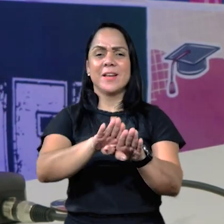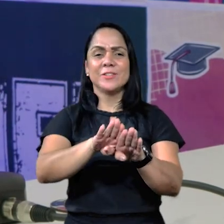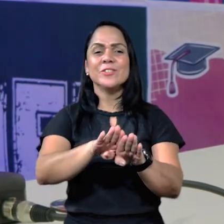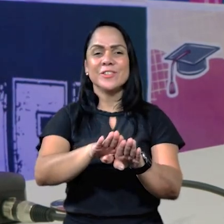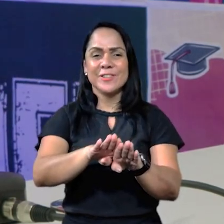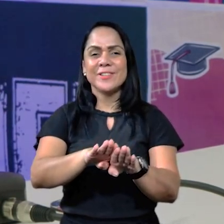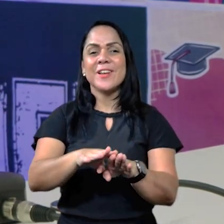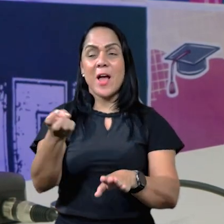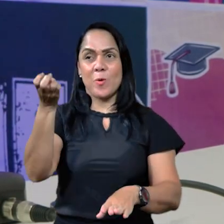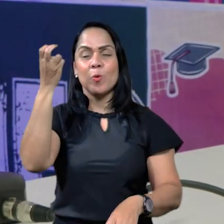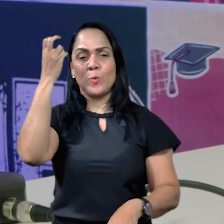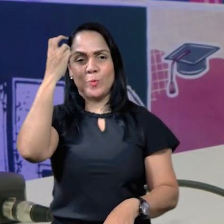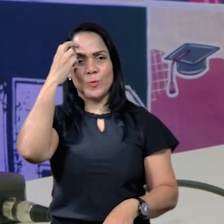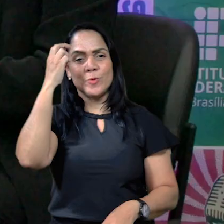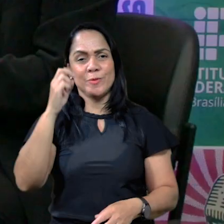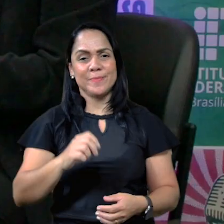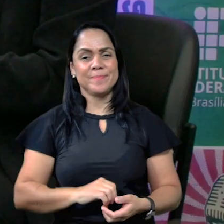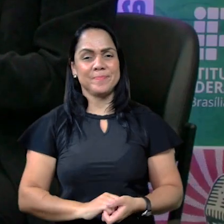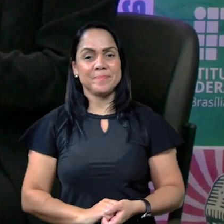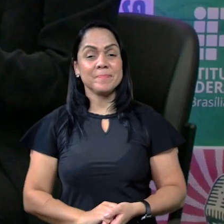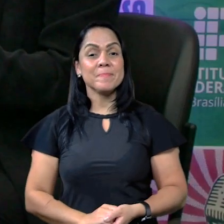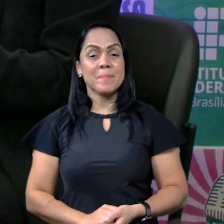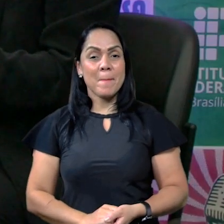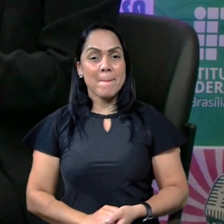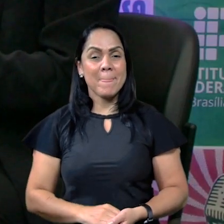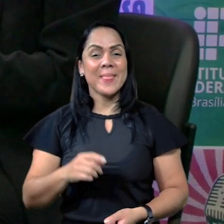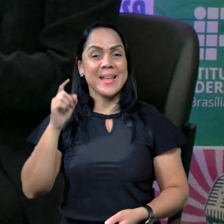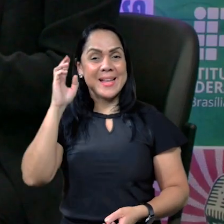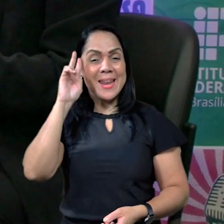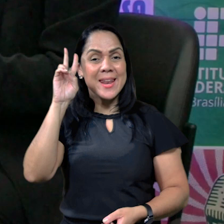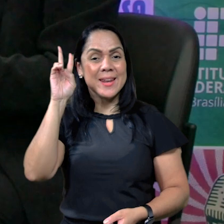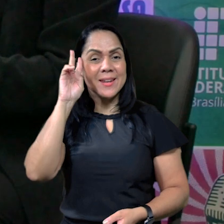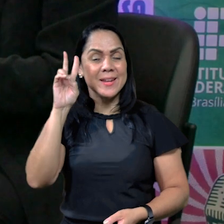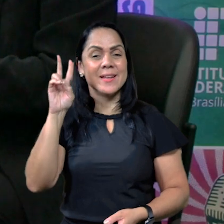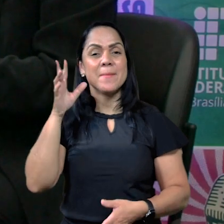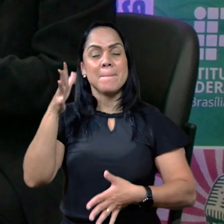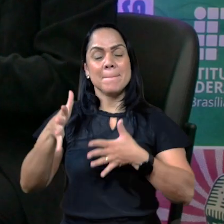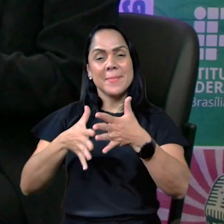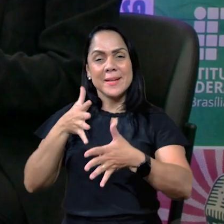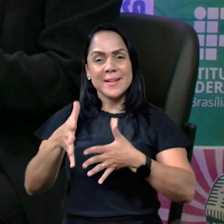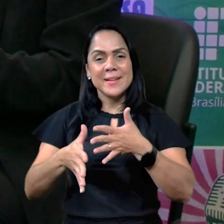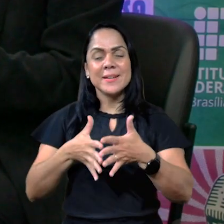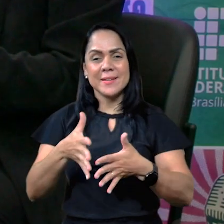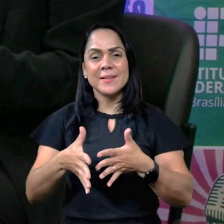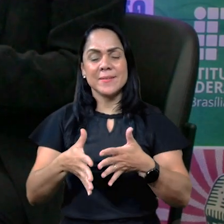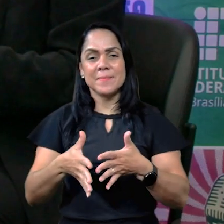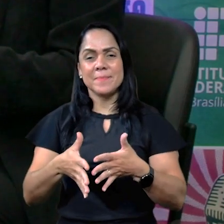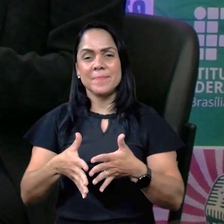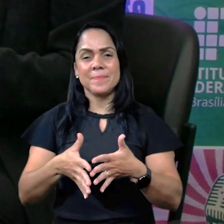a cultura. É deles. E lembrando que Libras, eu acho que é importante a gente sair daqui com esse